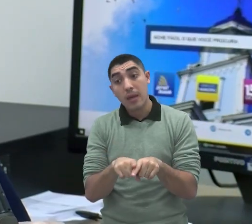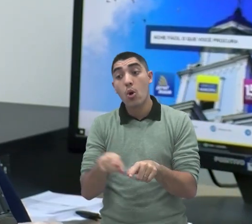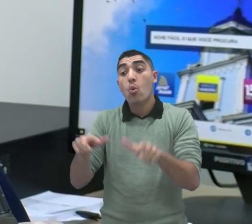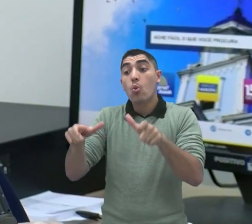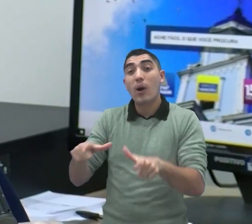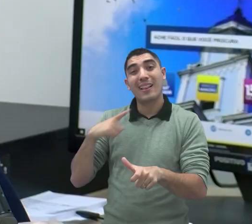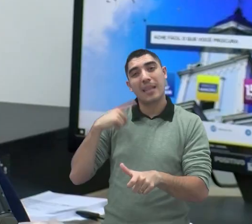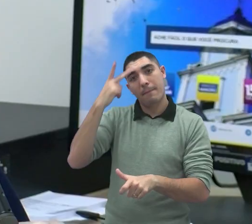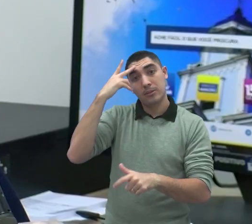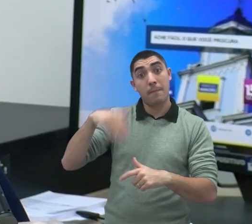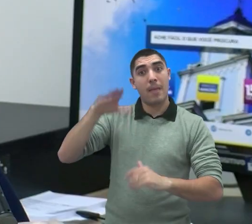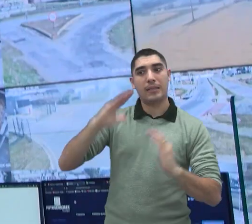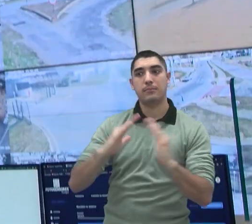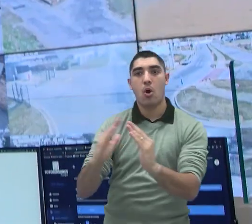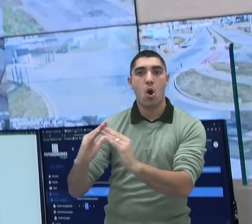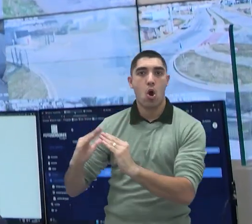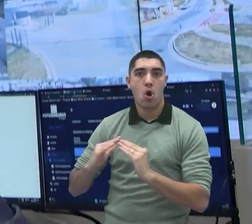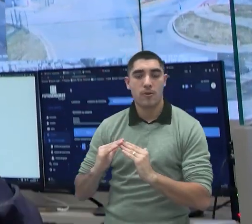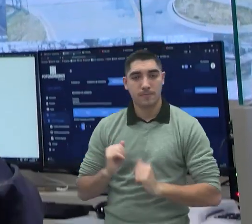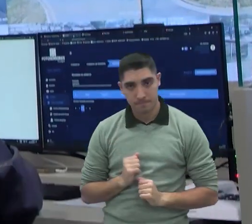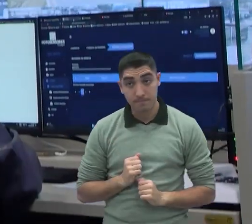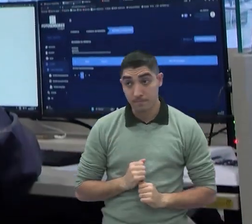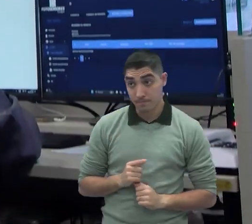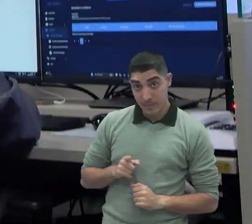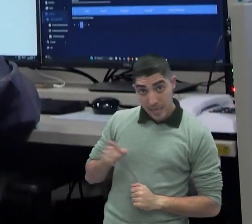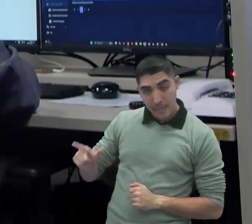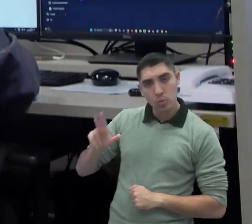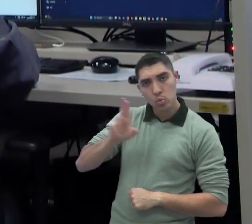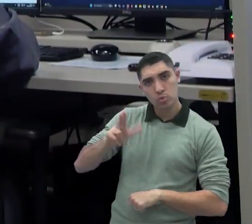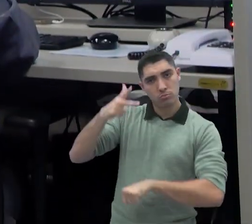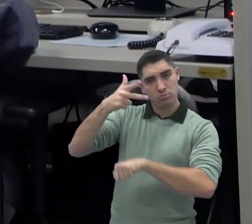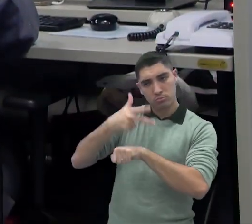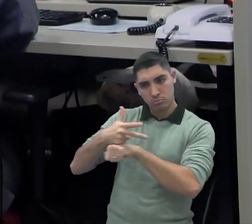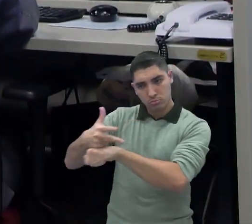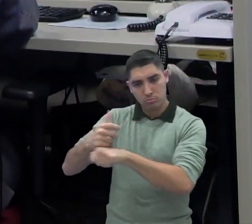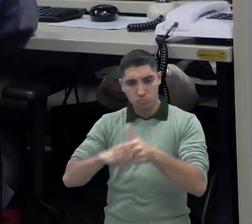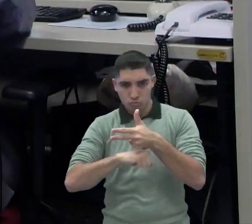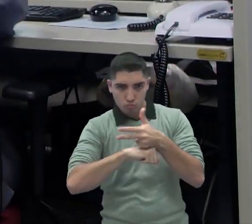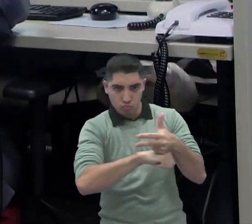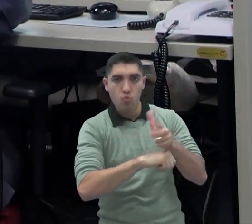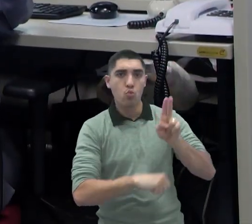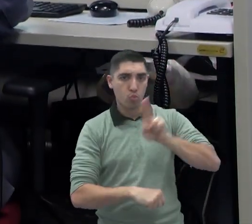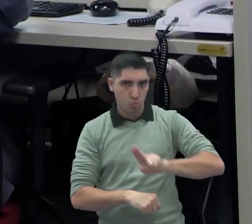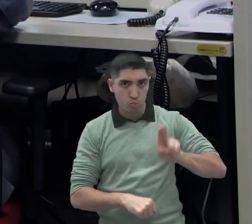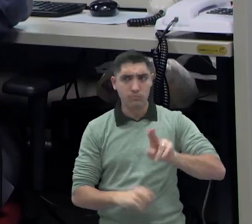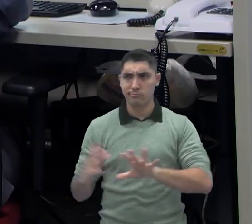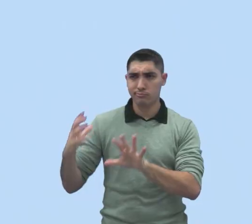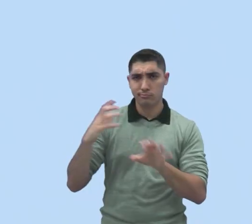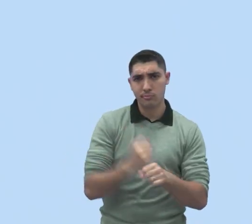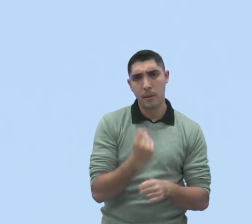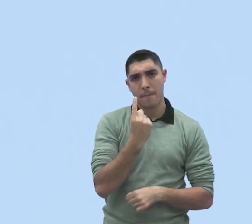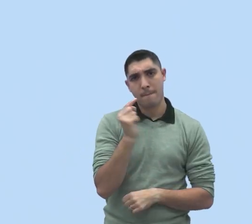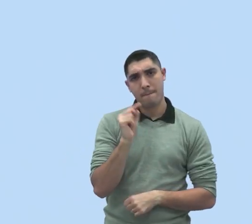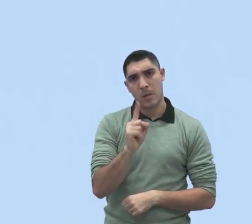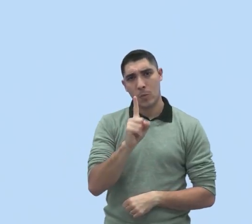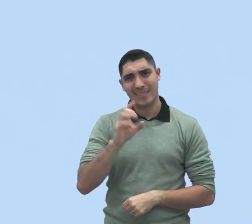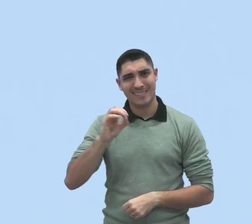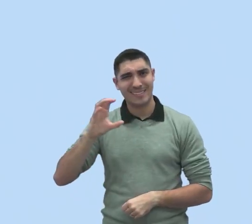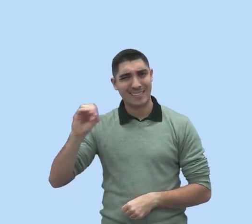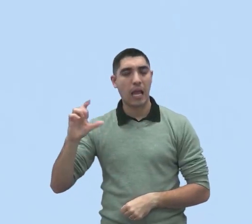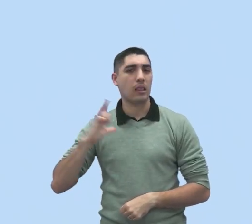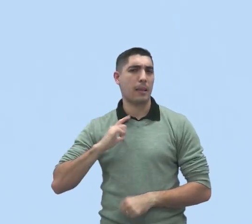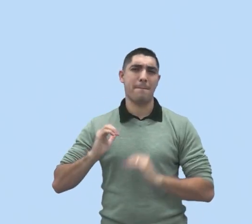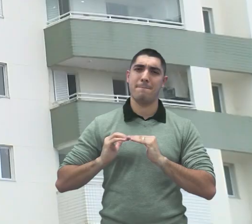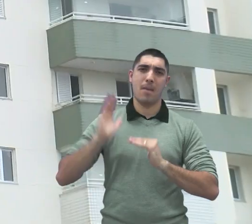têm um adensamento populacional maior. A fiscalização conta com um sistema de câmeras de monitoramento do município. São mais de